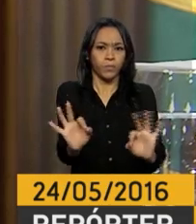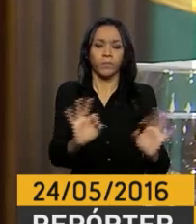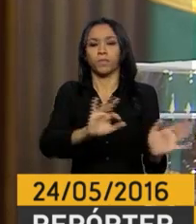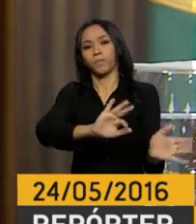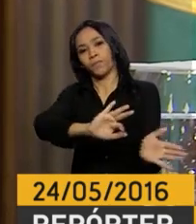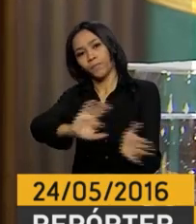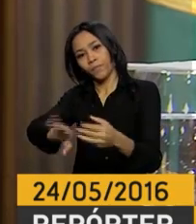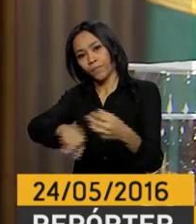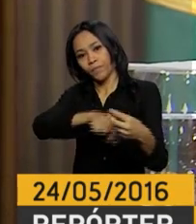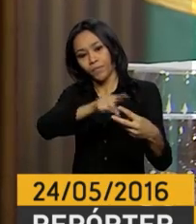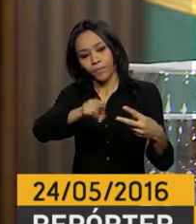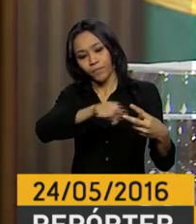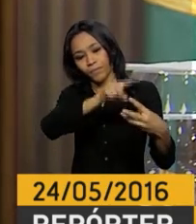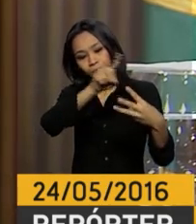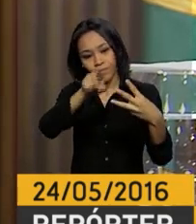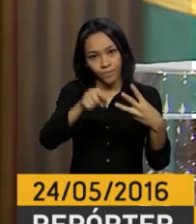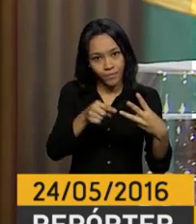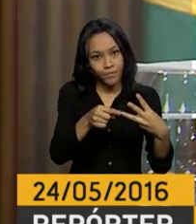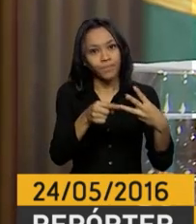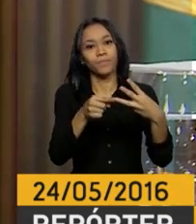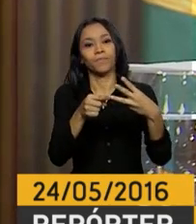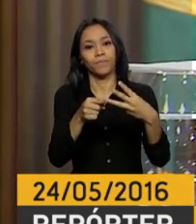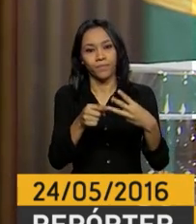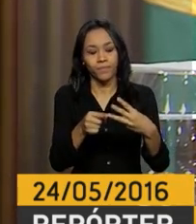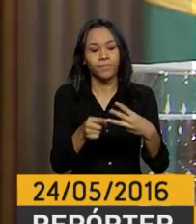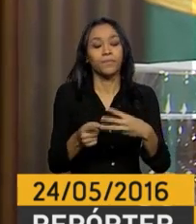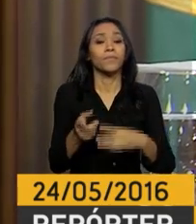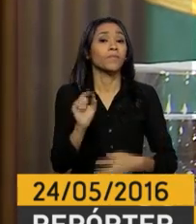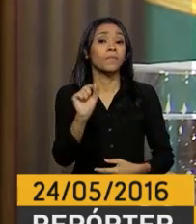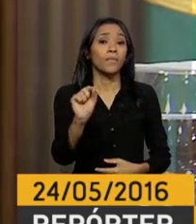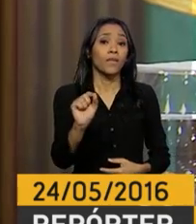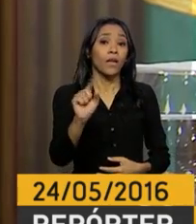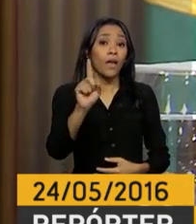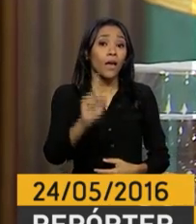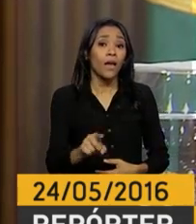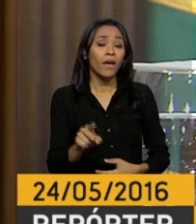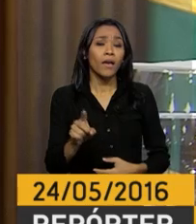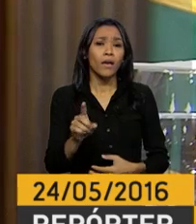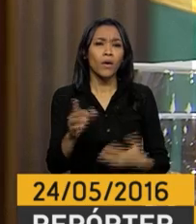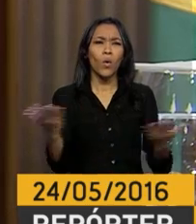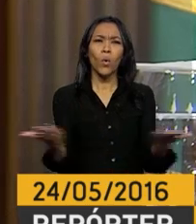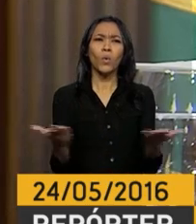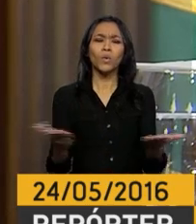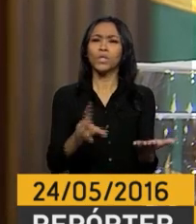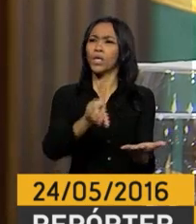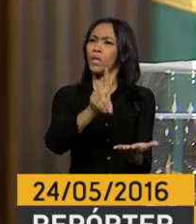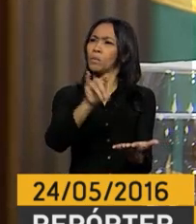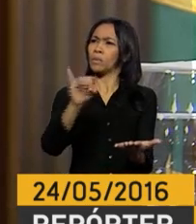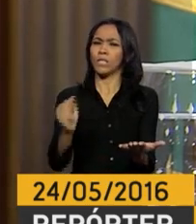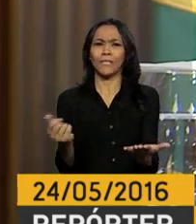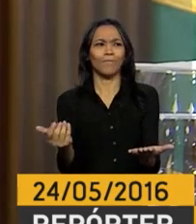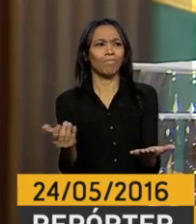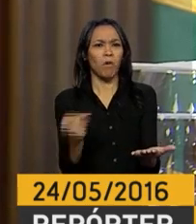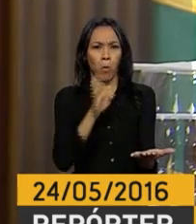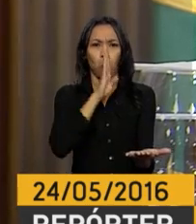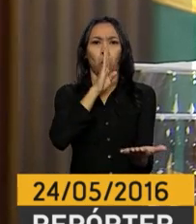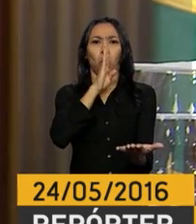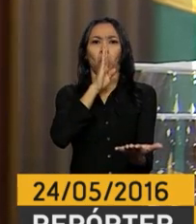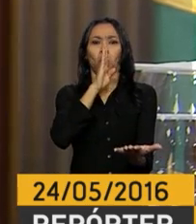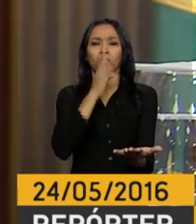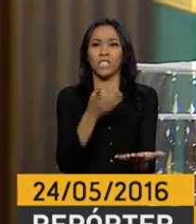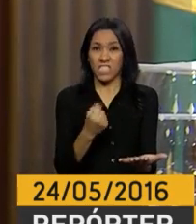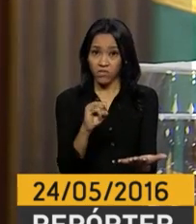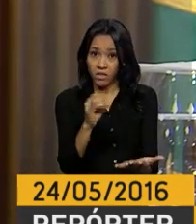terceira preliminar, na verdade, que eu estou levantando, não é? Porque também há um dado momento, viu, meus amigos, que não dá para silenciar. Porque se